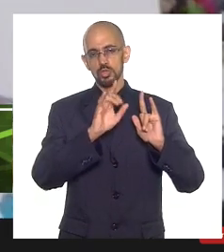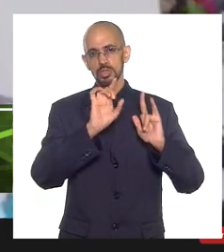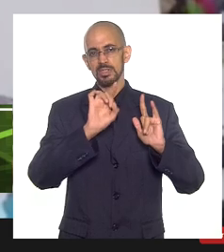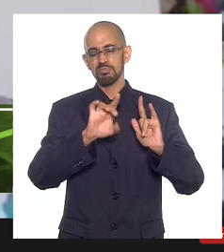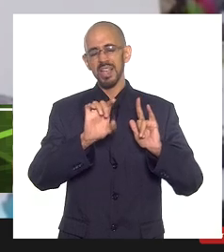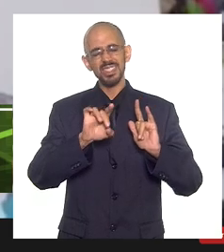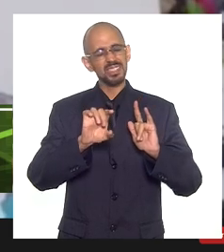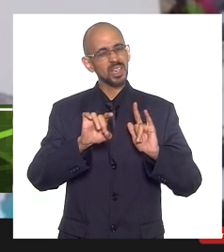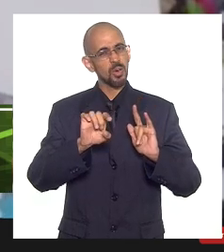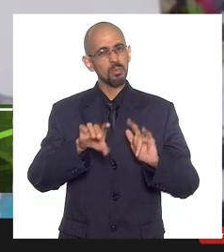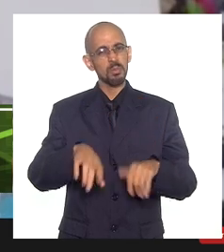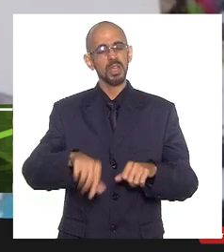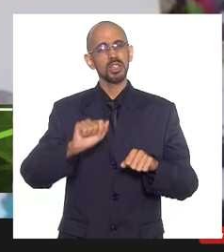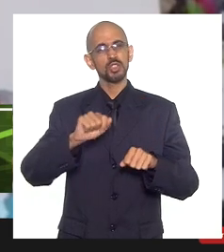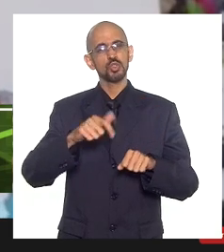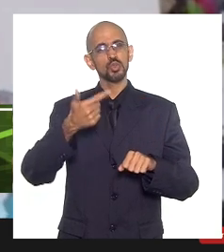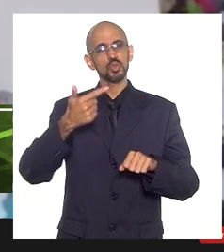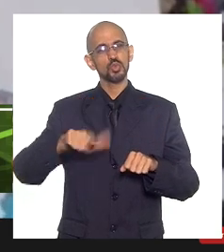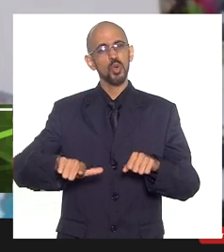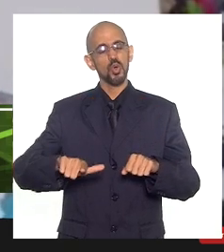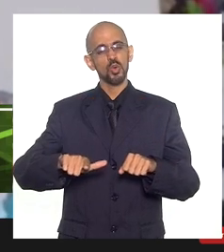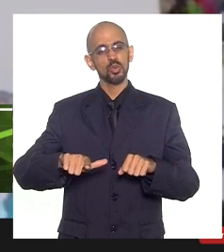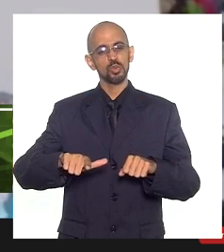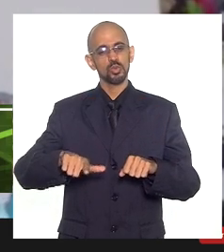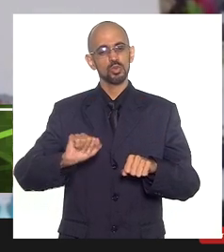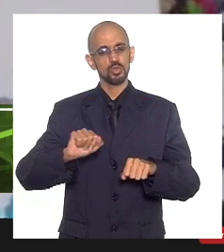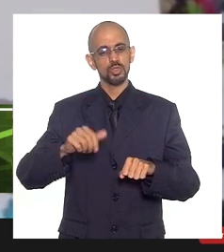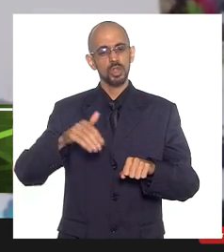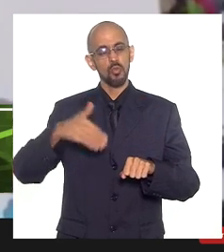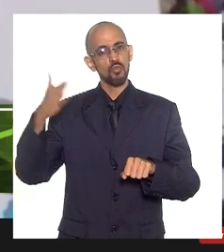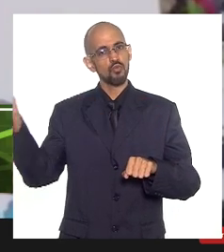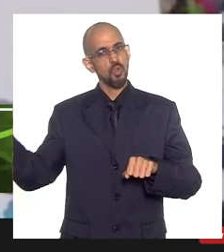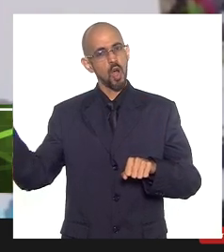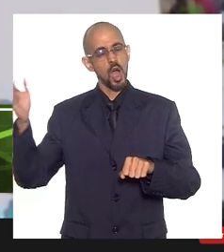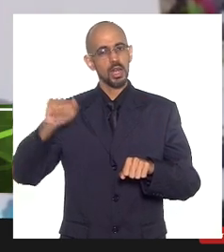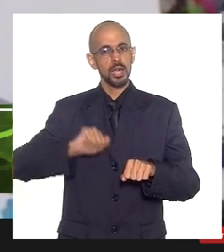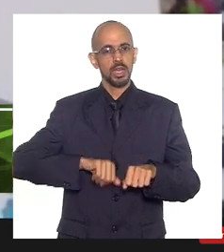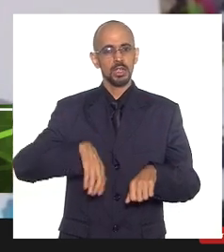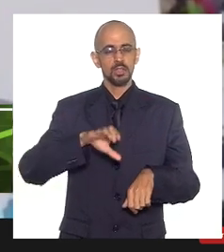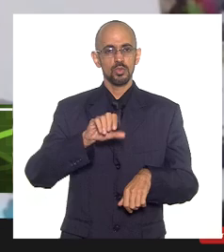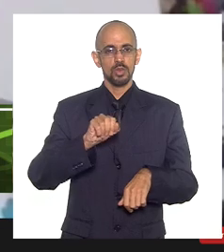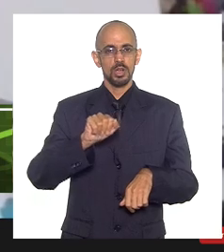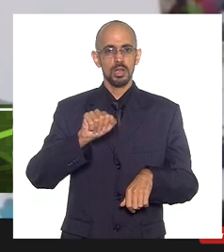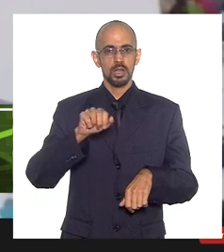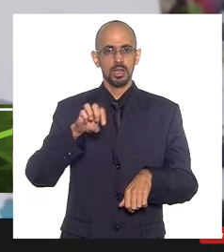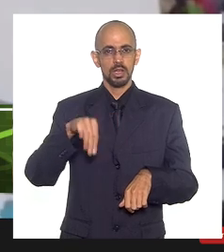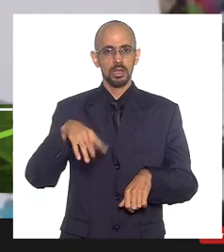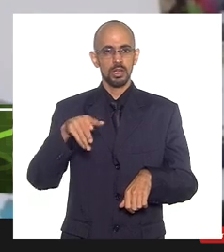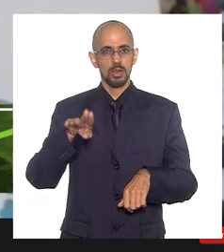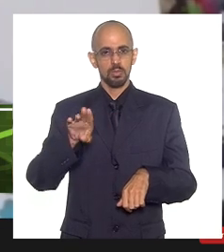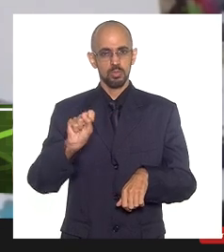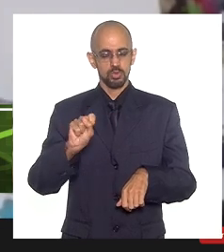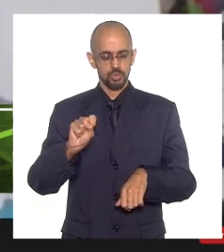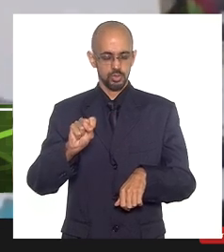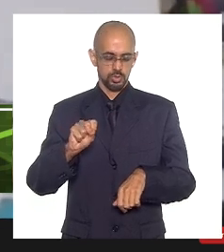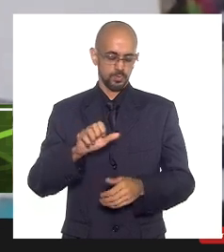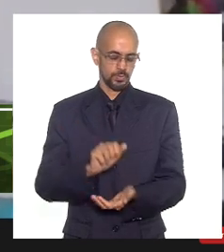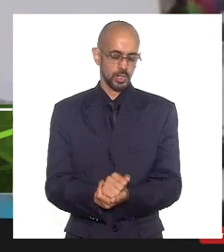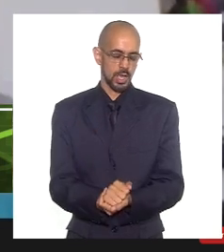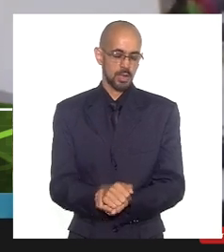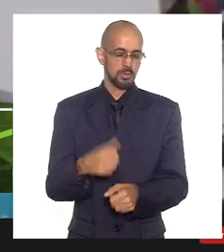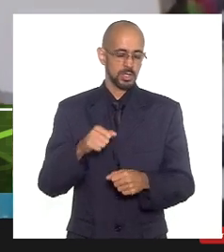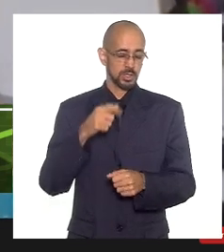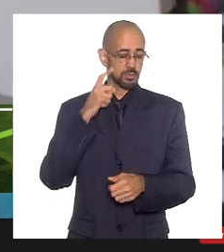os que estão fora do campus Maracanã ainda que o Aroldinho seja um desafio especial é preciso pensar o investimento